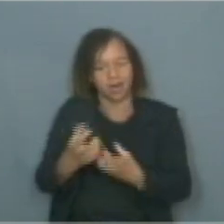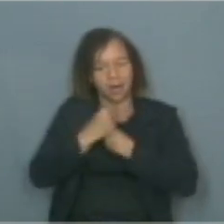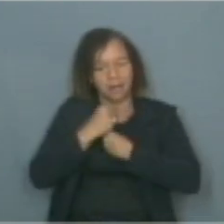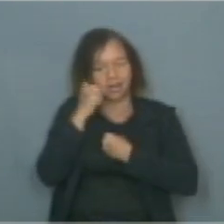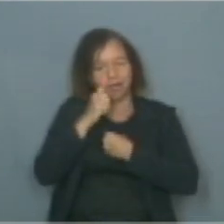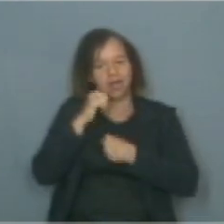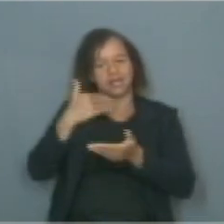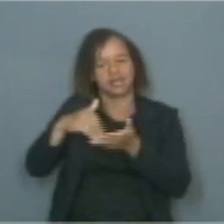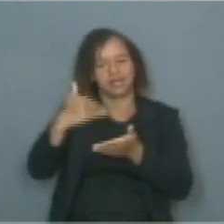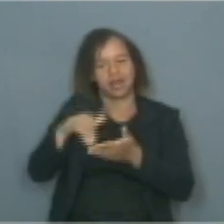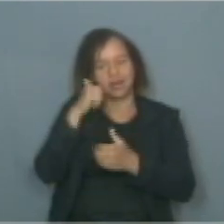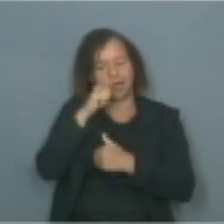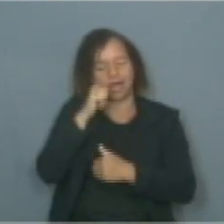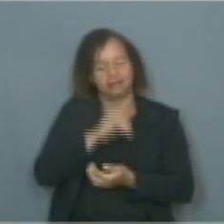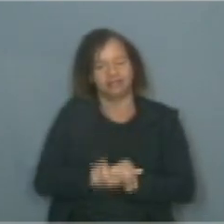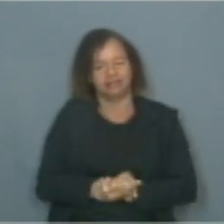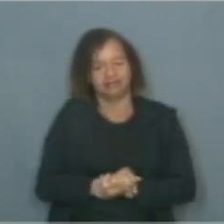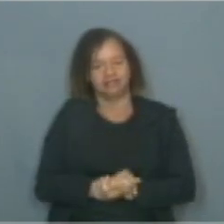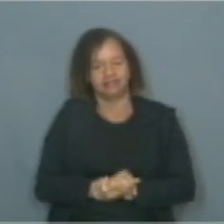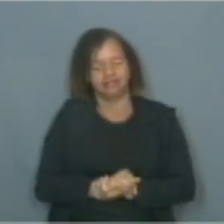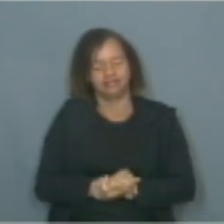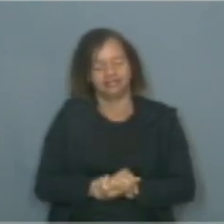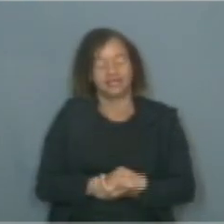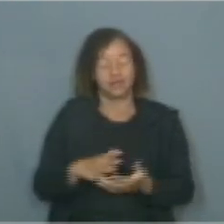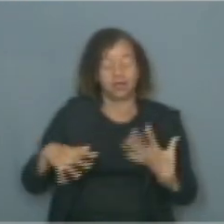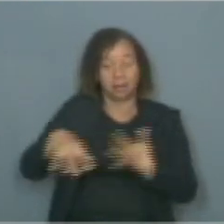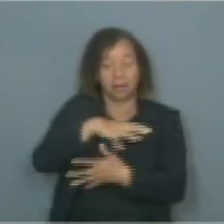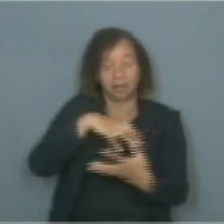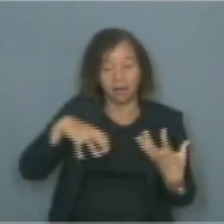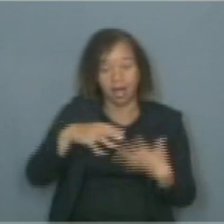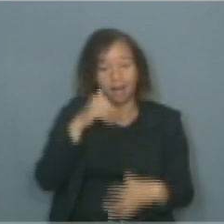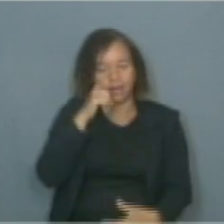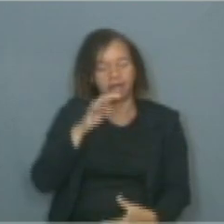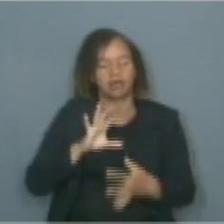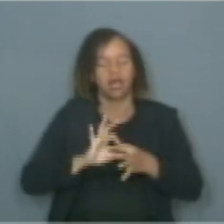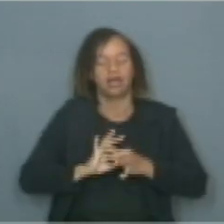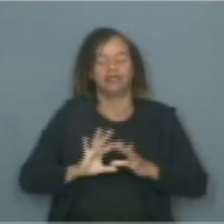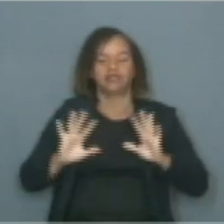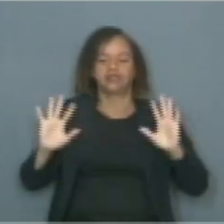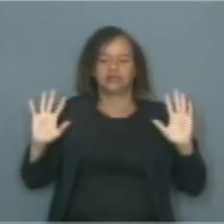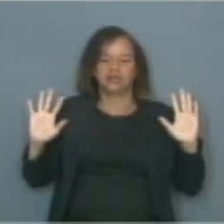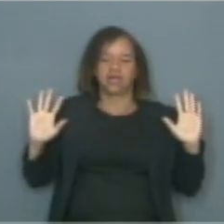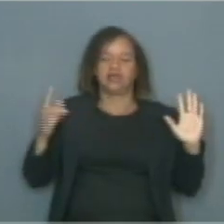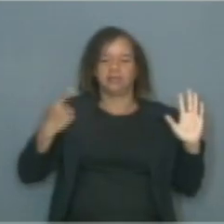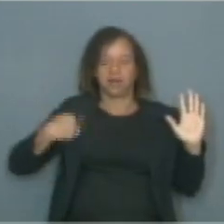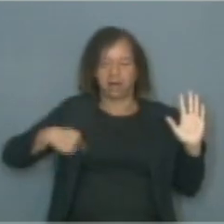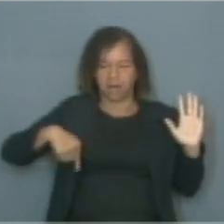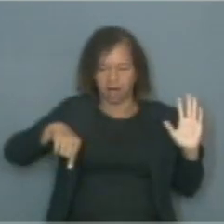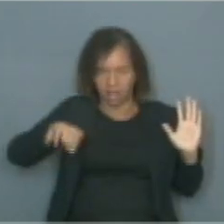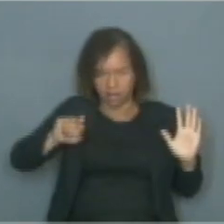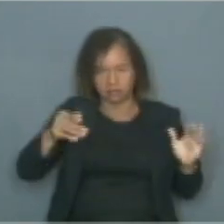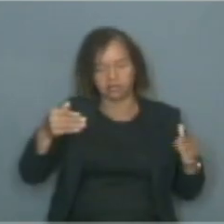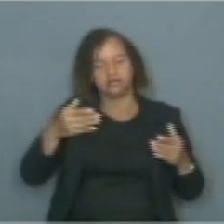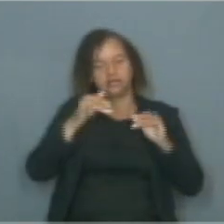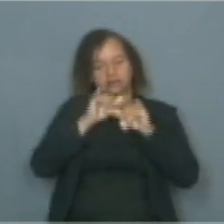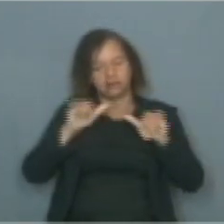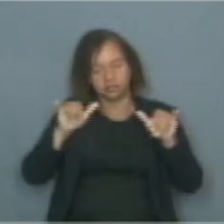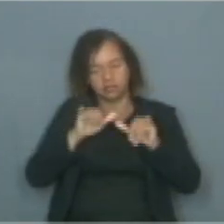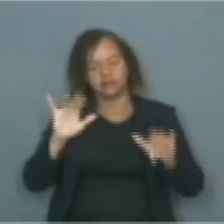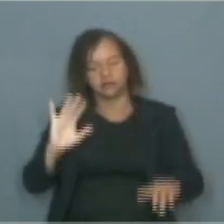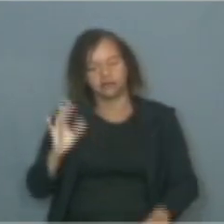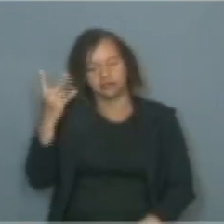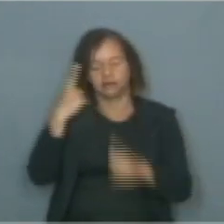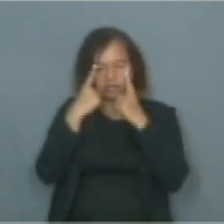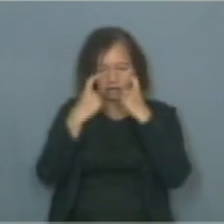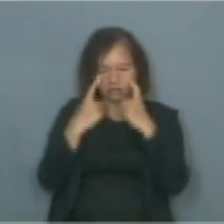mulher da Secretaria da Mulher. E nesse conglomerado, a mulher fica à vontade para ir lá partilhar da situação